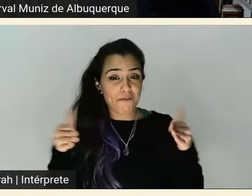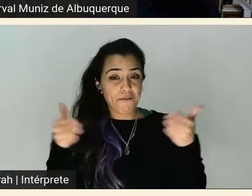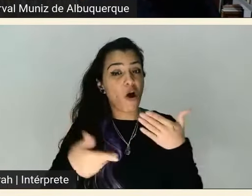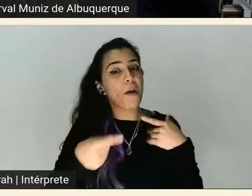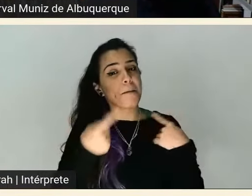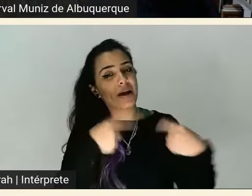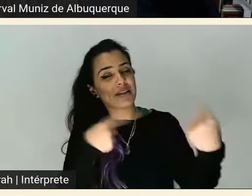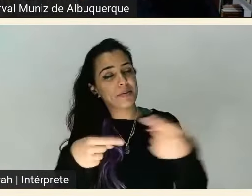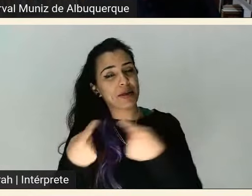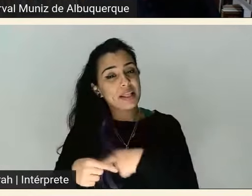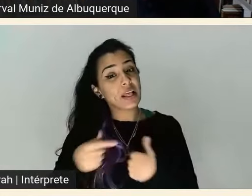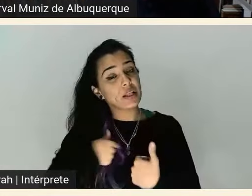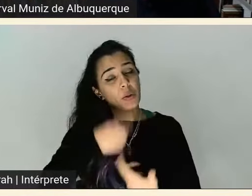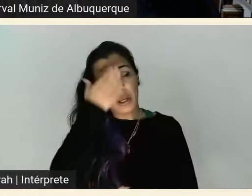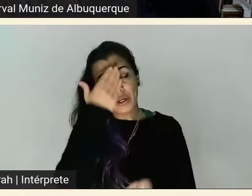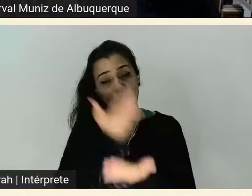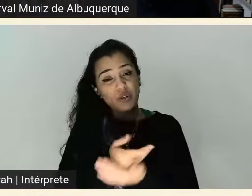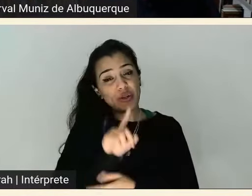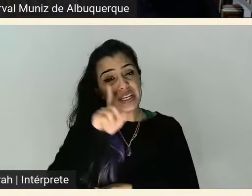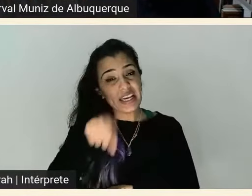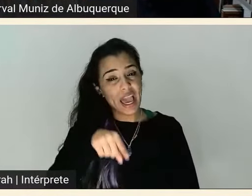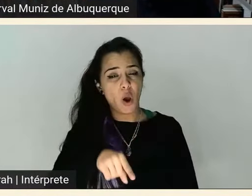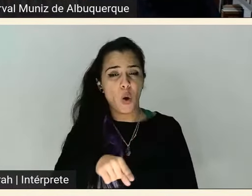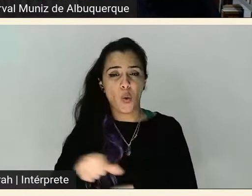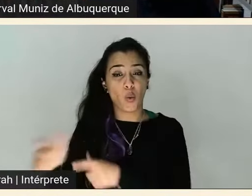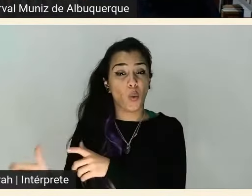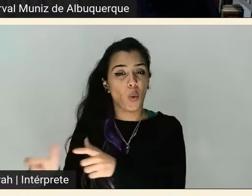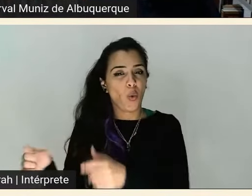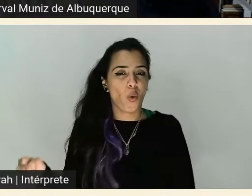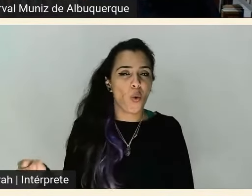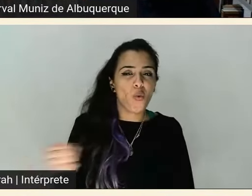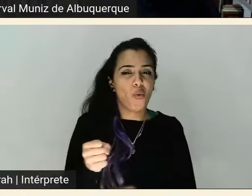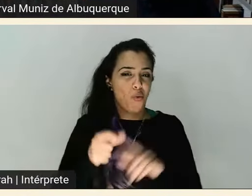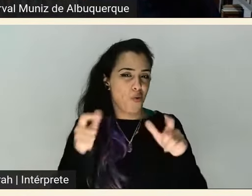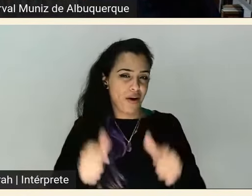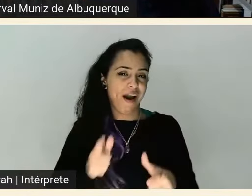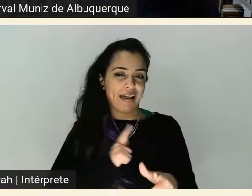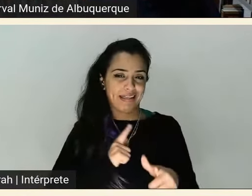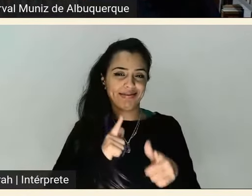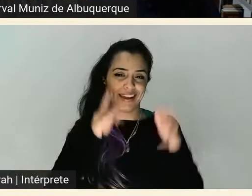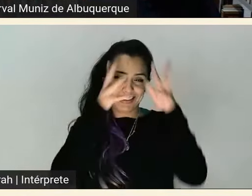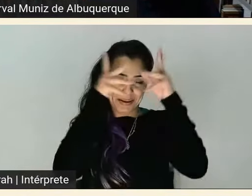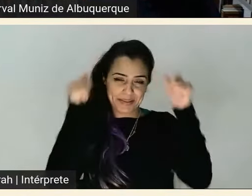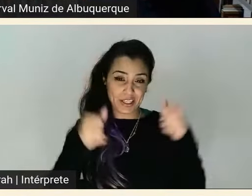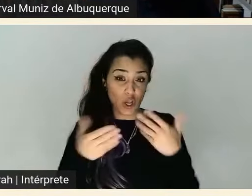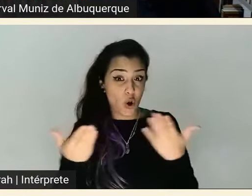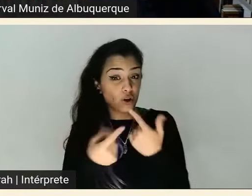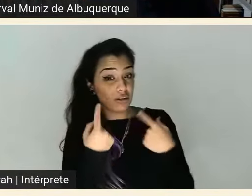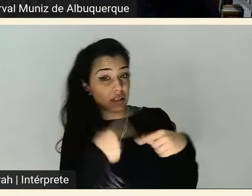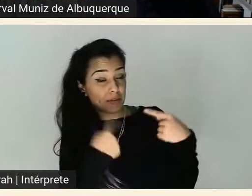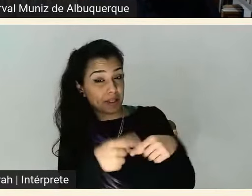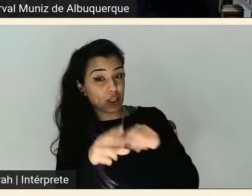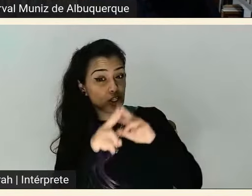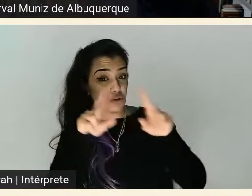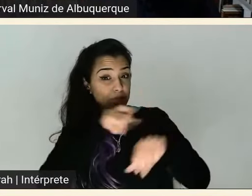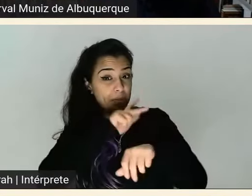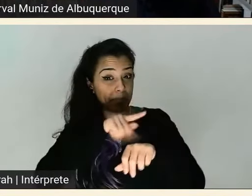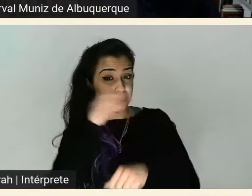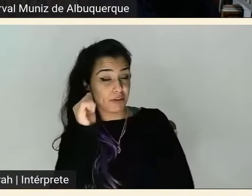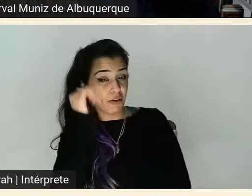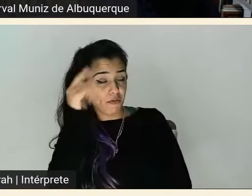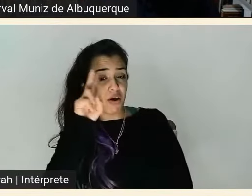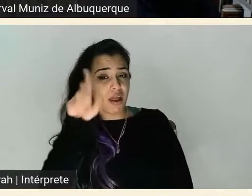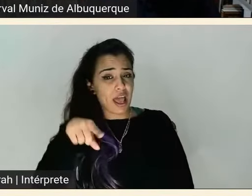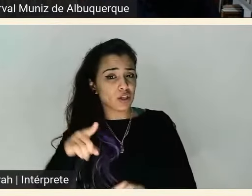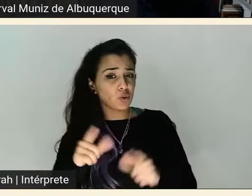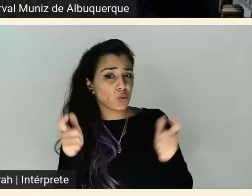digamos, esse modernismo dá para a Amazônia. Hoje, o que está havendo com esse debate, que é um debate internacional de fala, de local, é